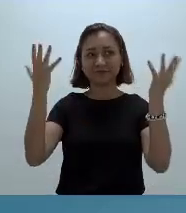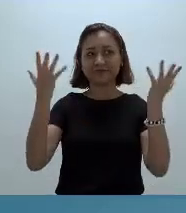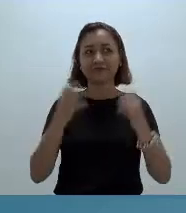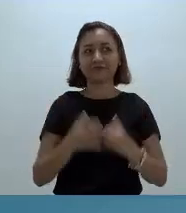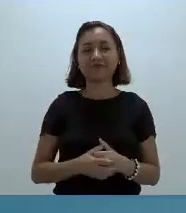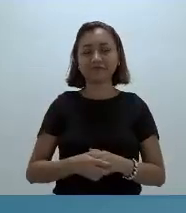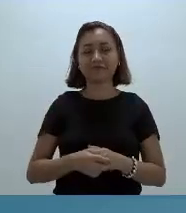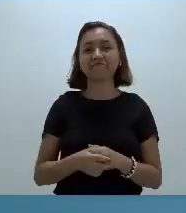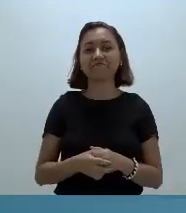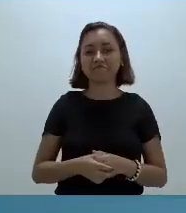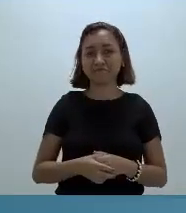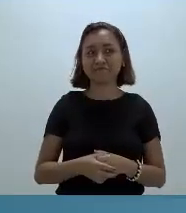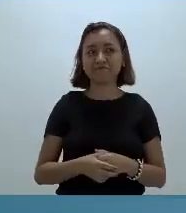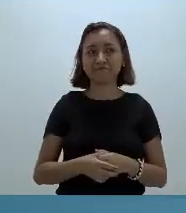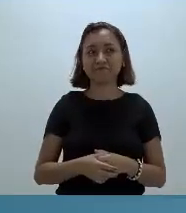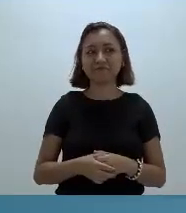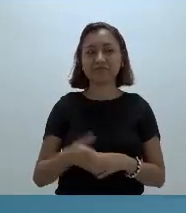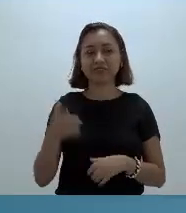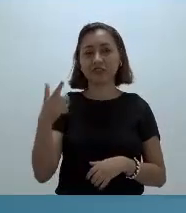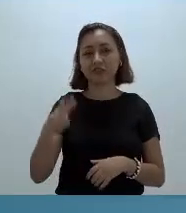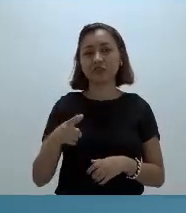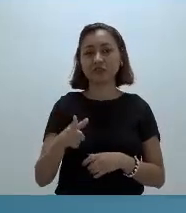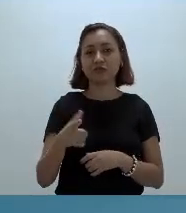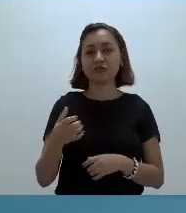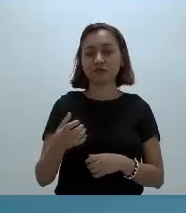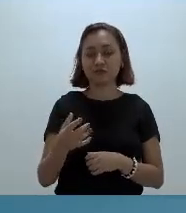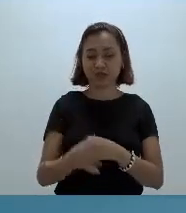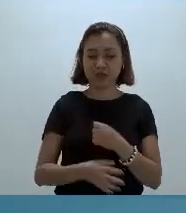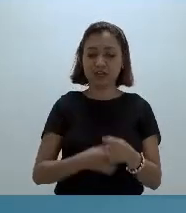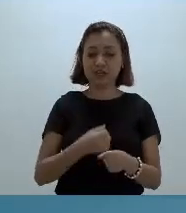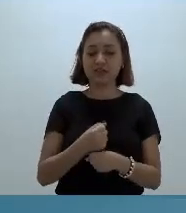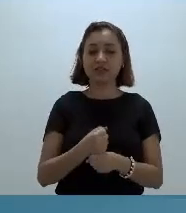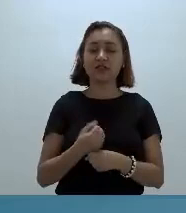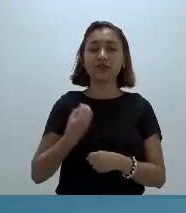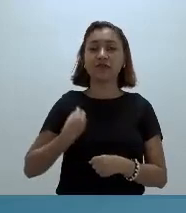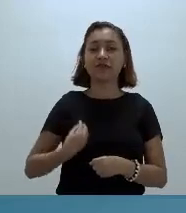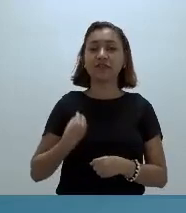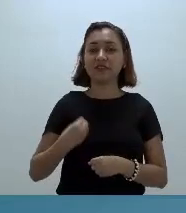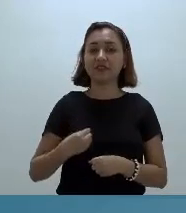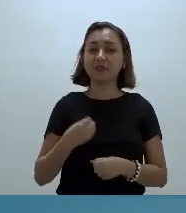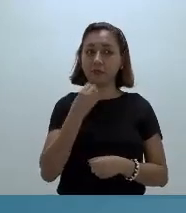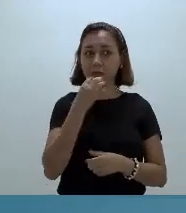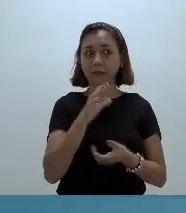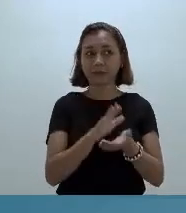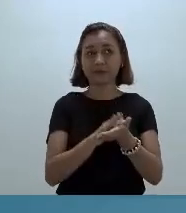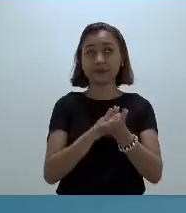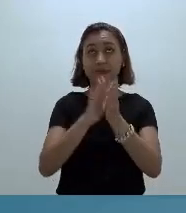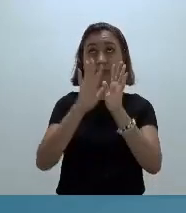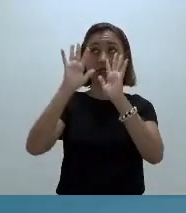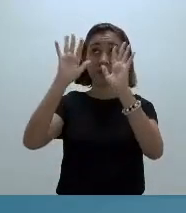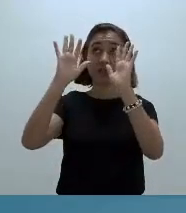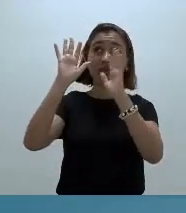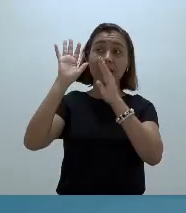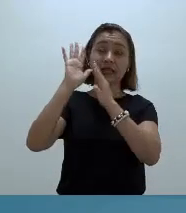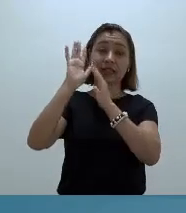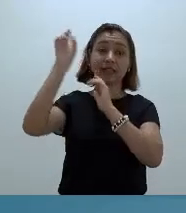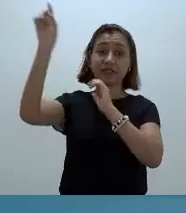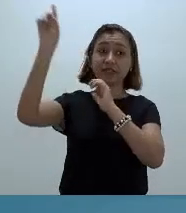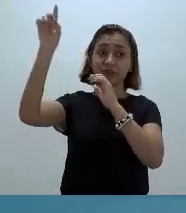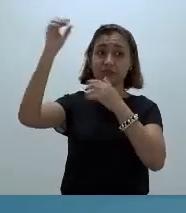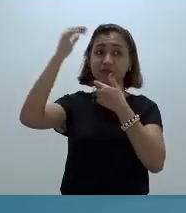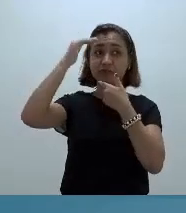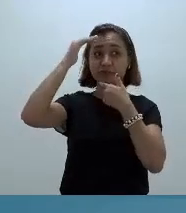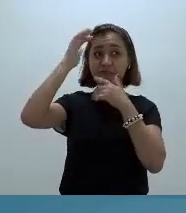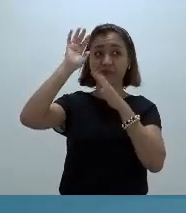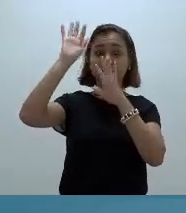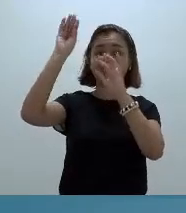um ano de vida, graças a Deus. Desembargadora Luana, que Deus lhe dê ainda muitos e